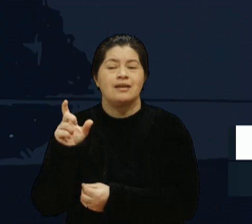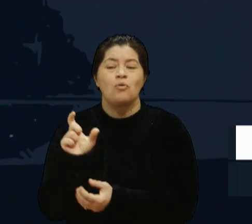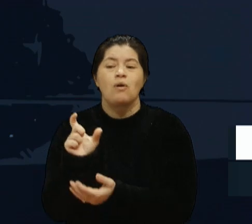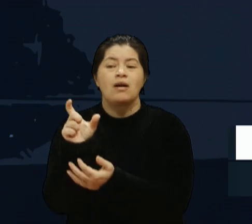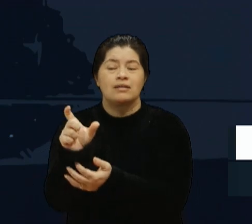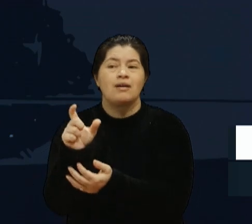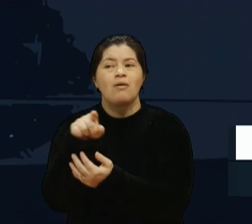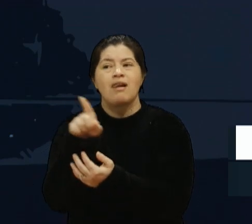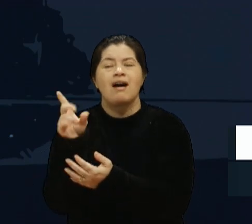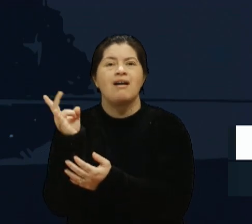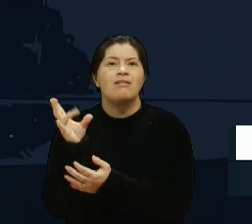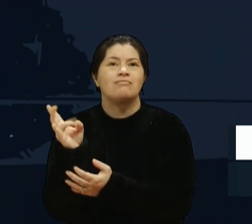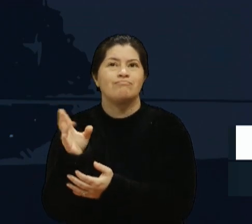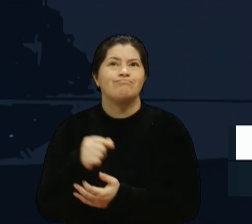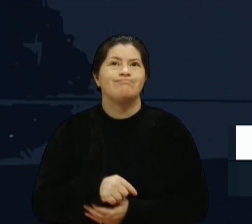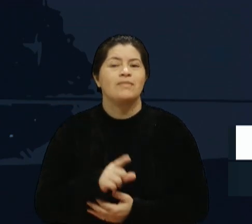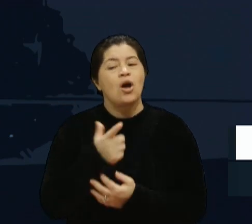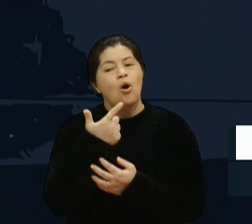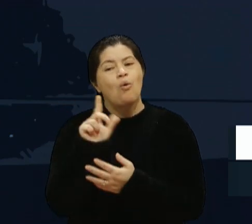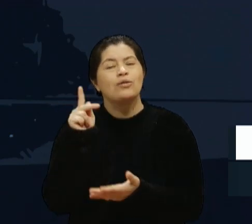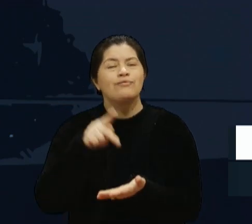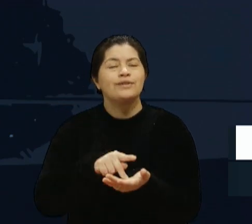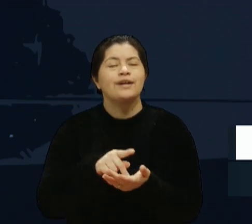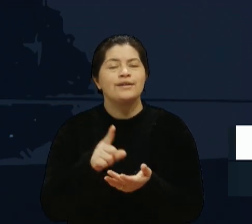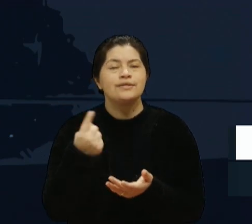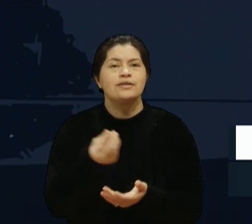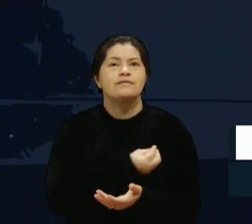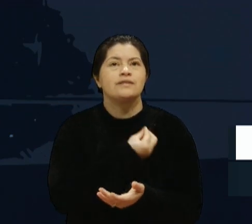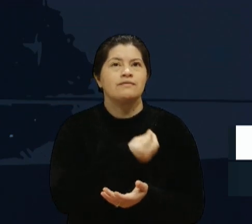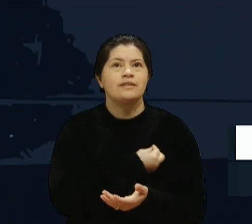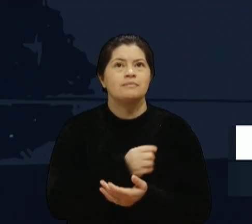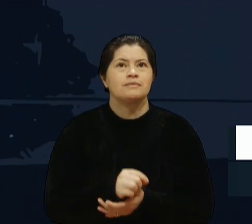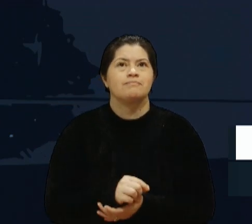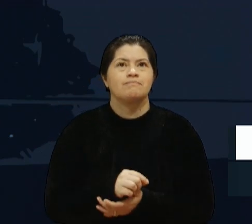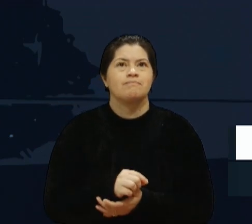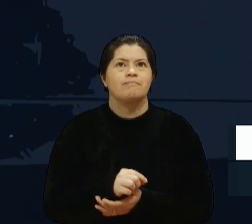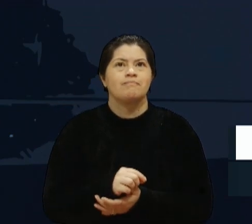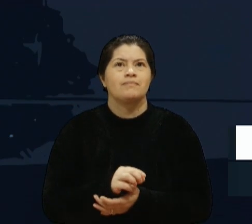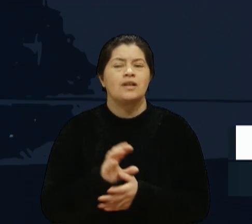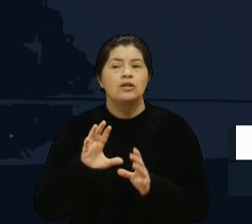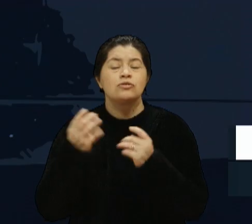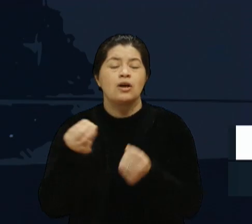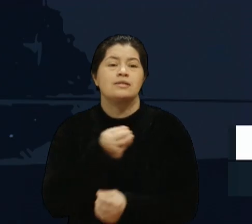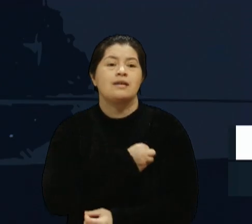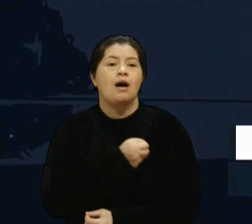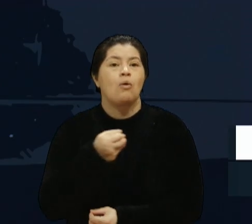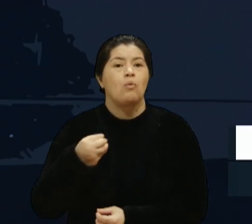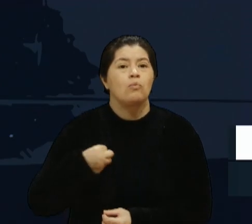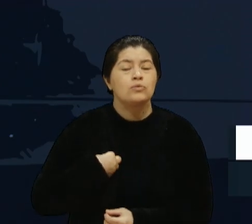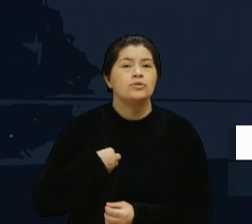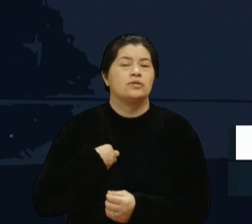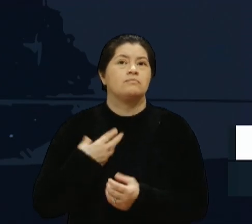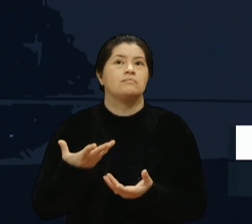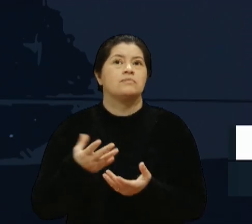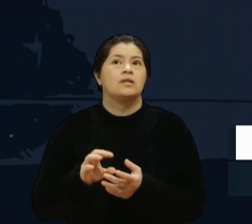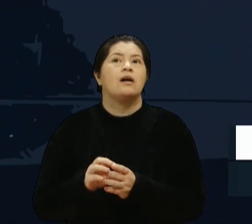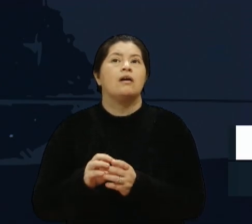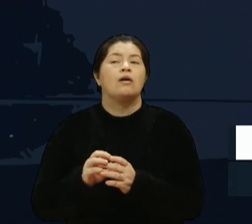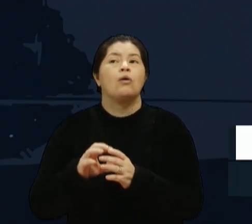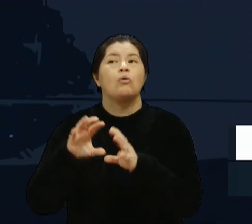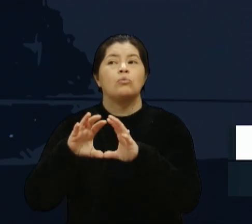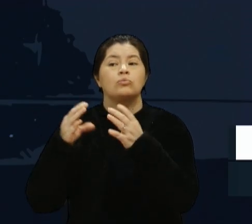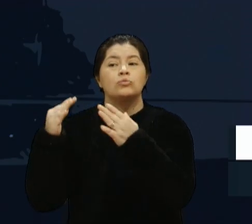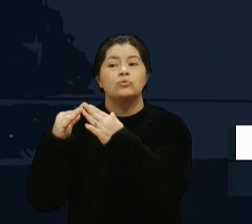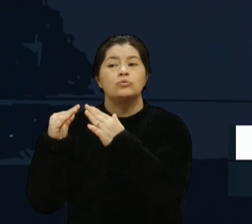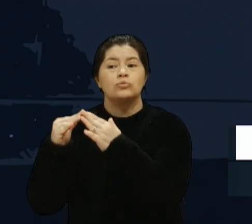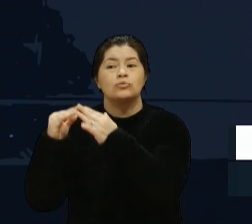traficante. Infelizmente, é outra realidade que a gente está vivendo. E nós estamos nos reunindo, pessoal, com a saúde e com comunidades terapêuticas para ver que providência